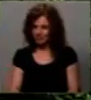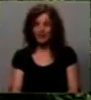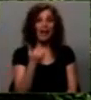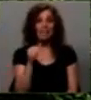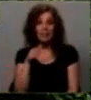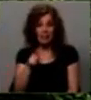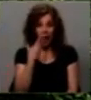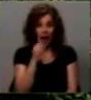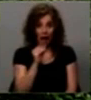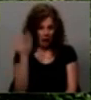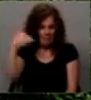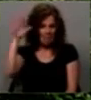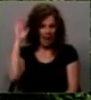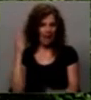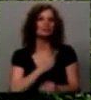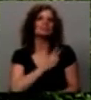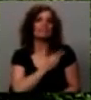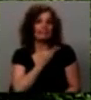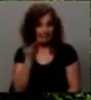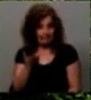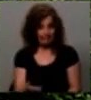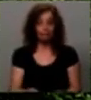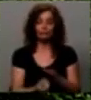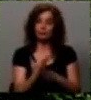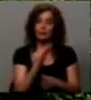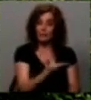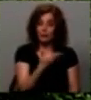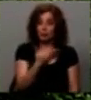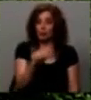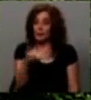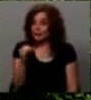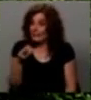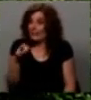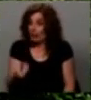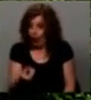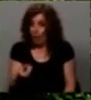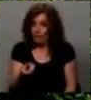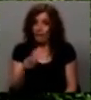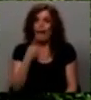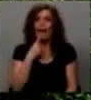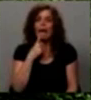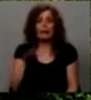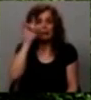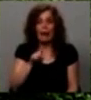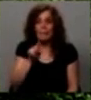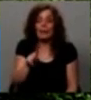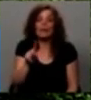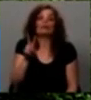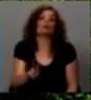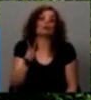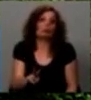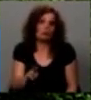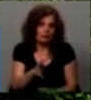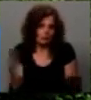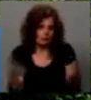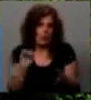alunos, a Universidade de Cambridge, fundada em 1209, é a segunda mais antiga do Reino Unido ainda em funcionamento depois de